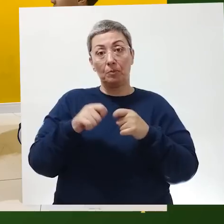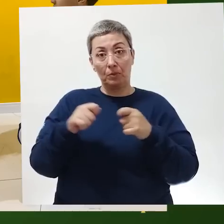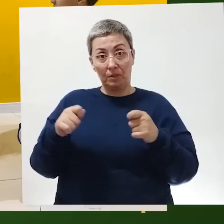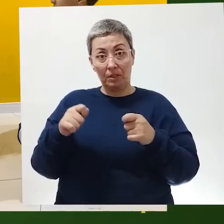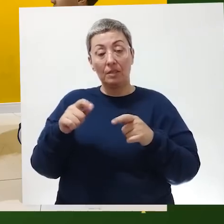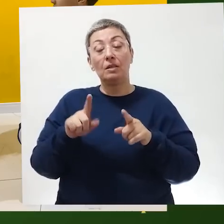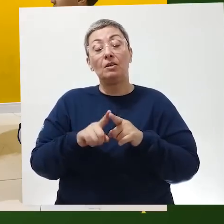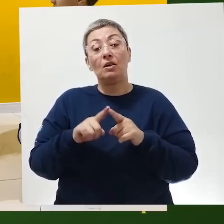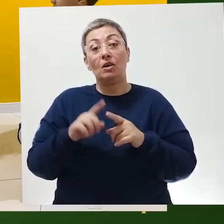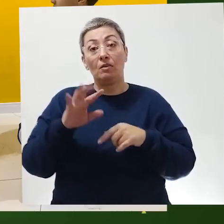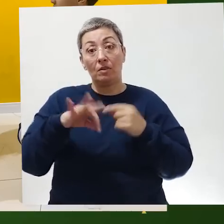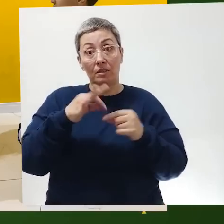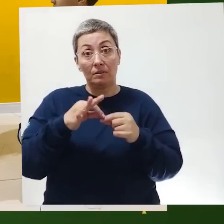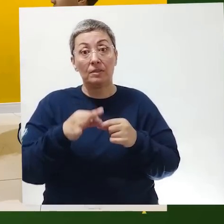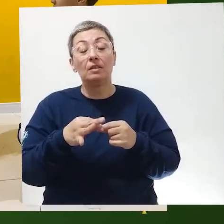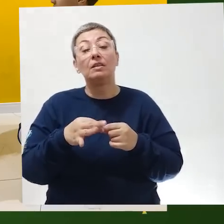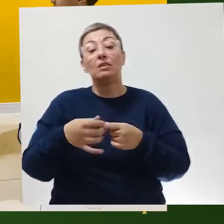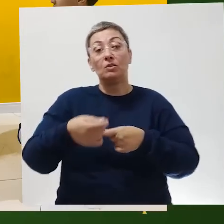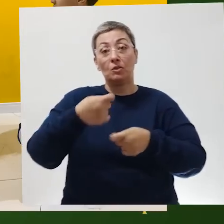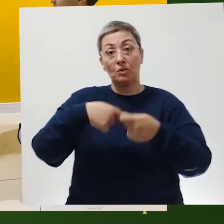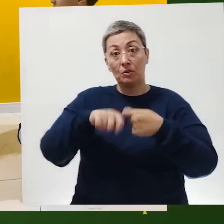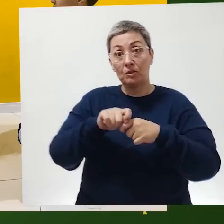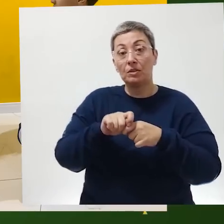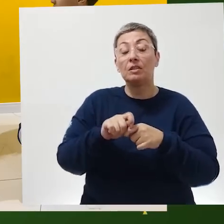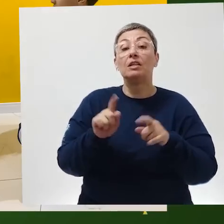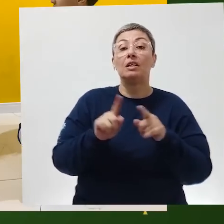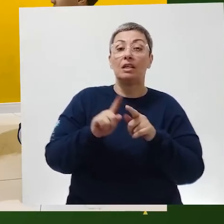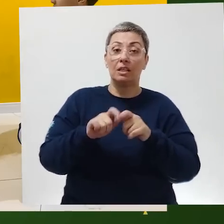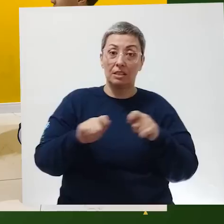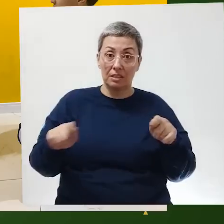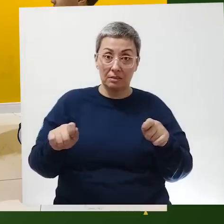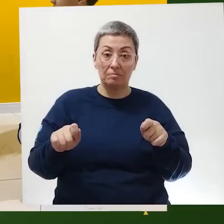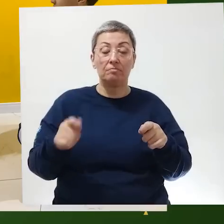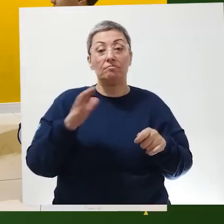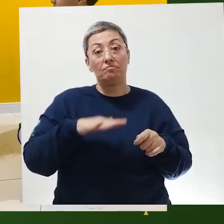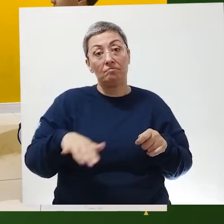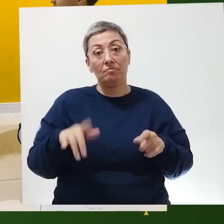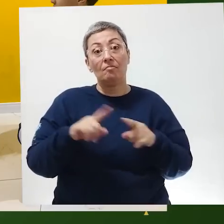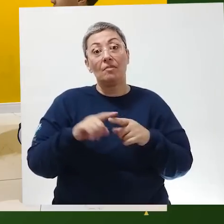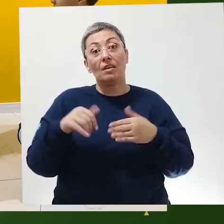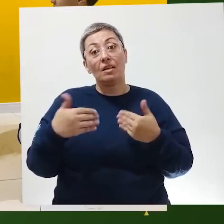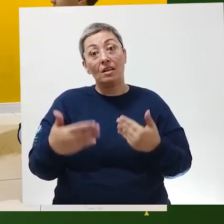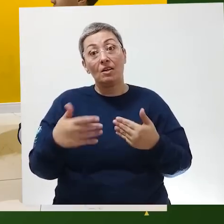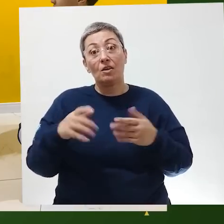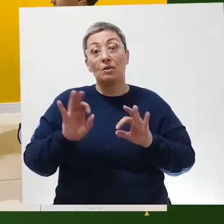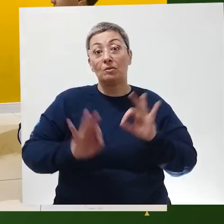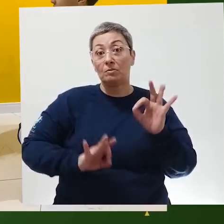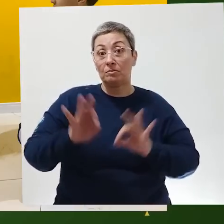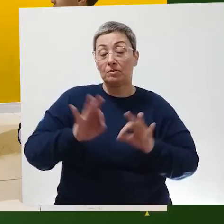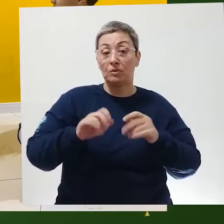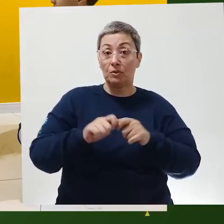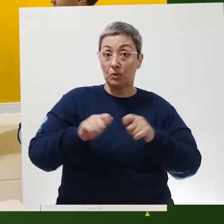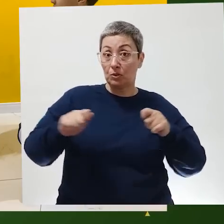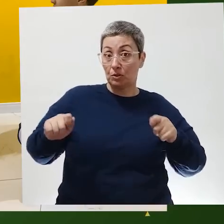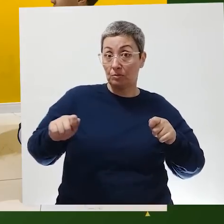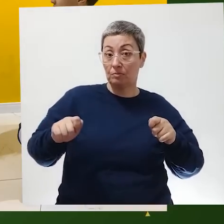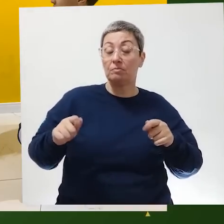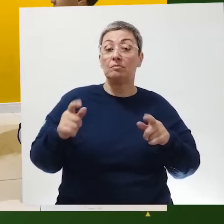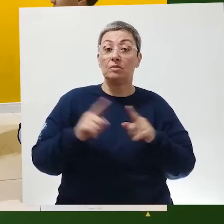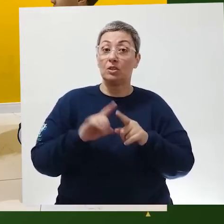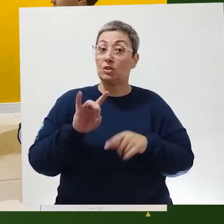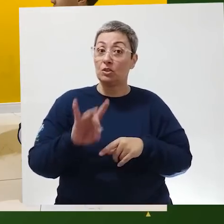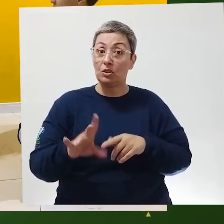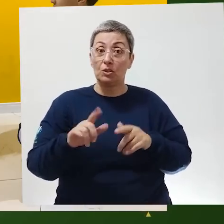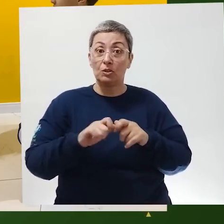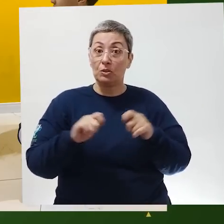puxa. Eu faço as orelhas, passo por dentro e a criança puxa. Então, eu estou trabalhando puxar, né?